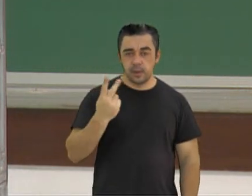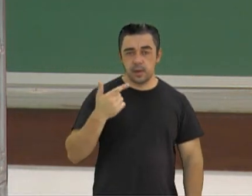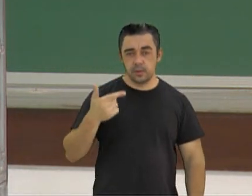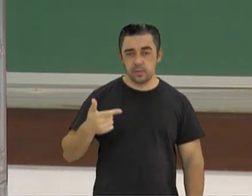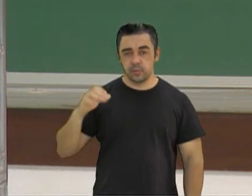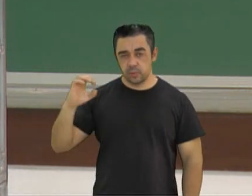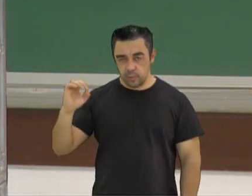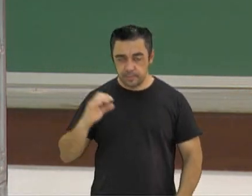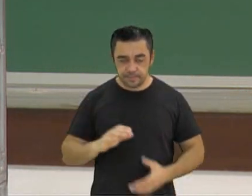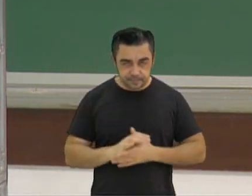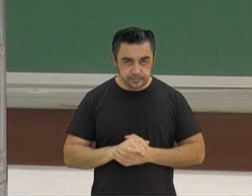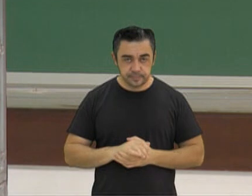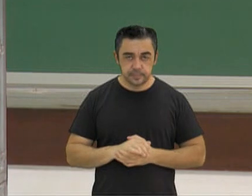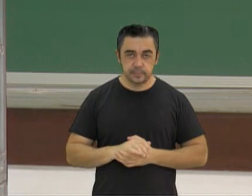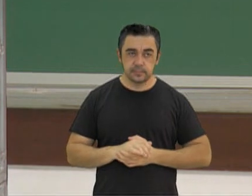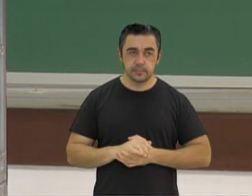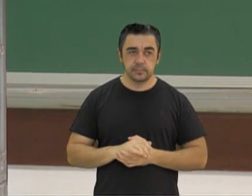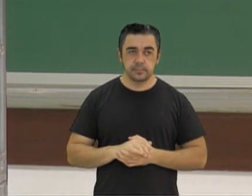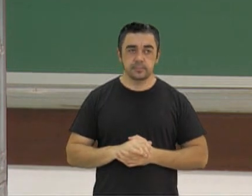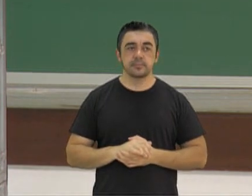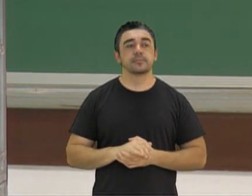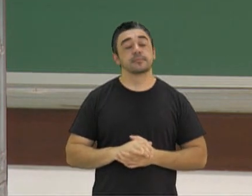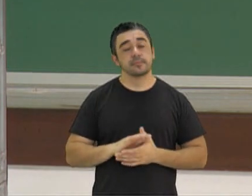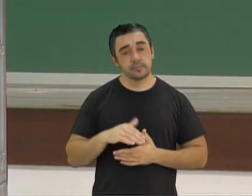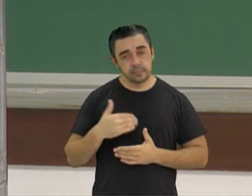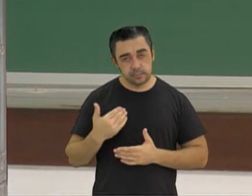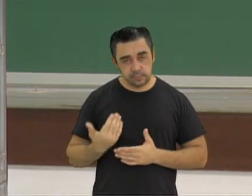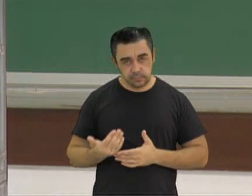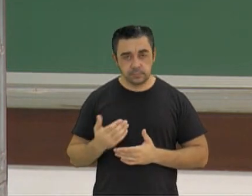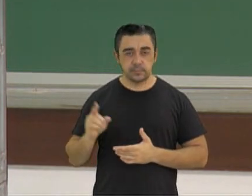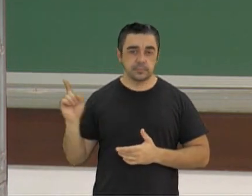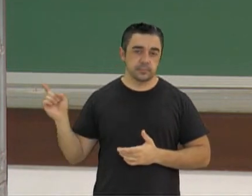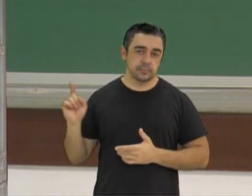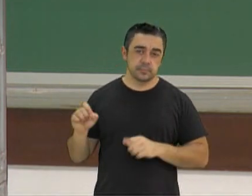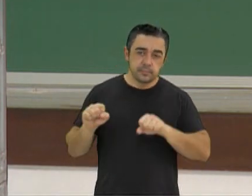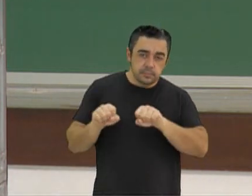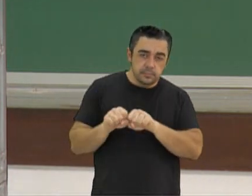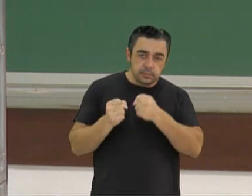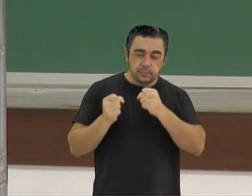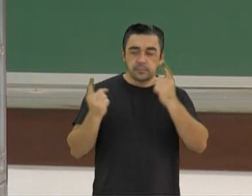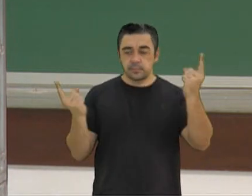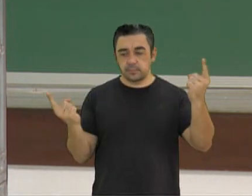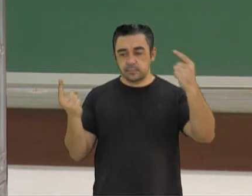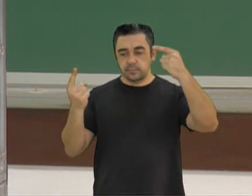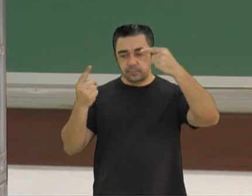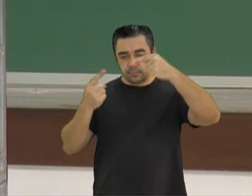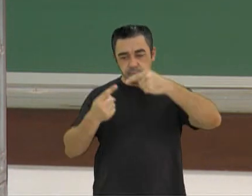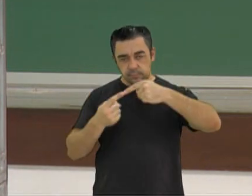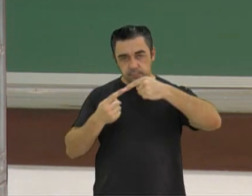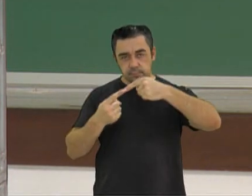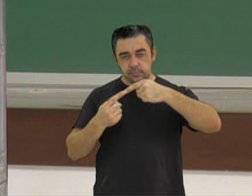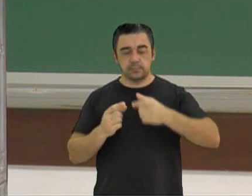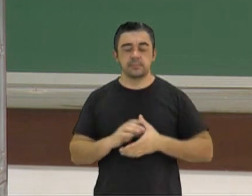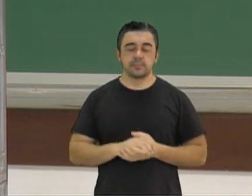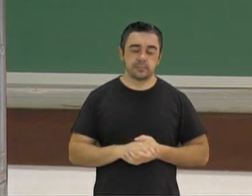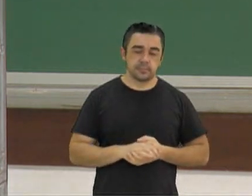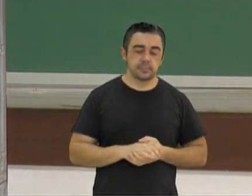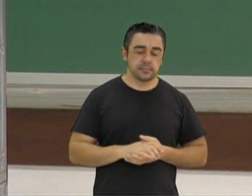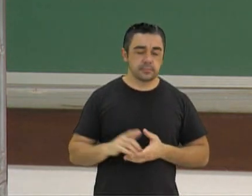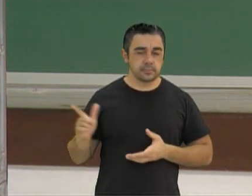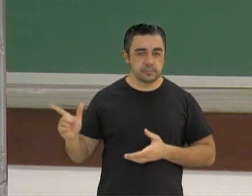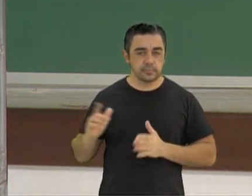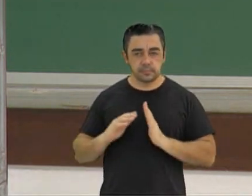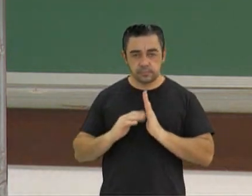H2O, certo? E a ligação quebrada junta. Então, a